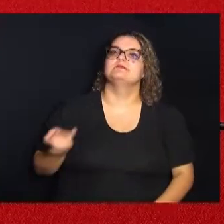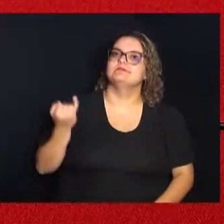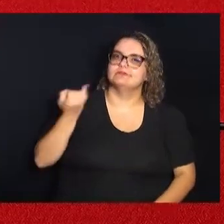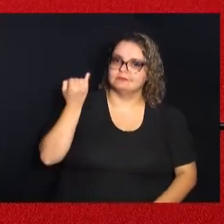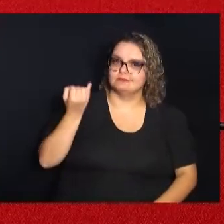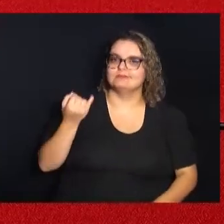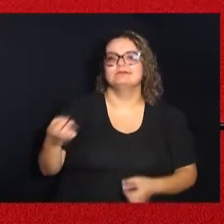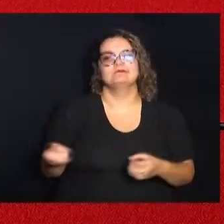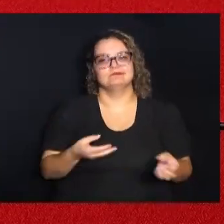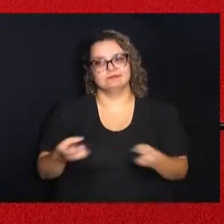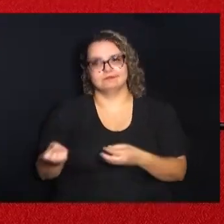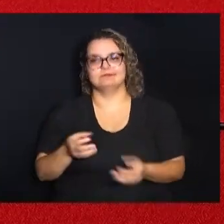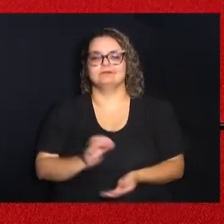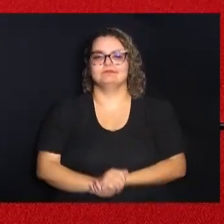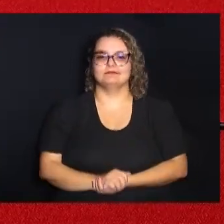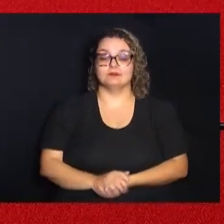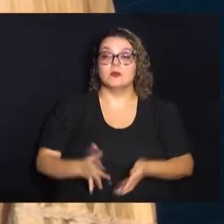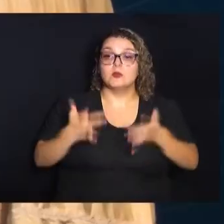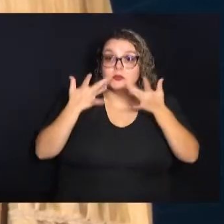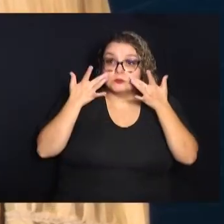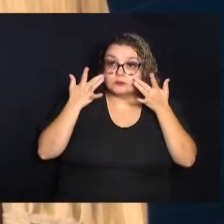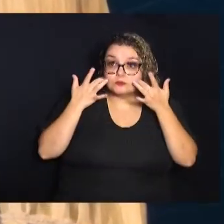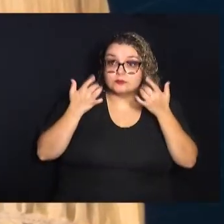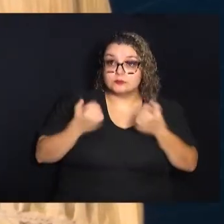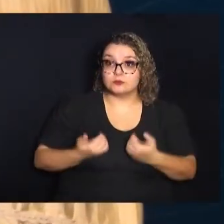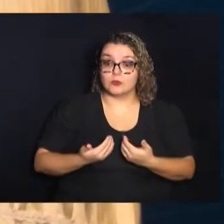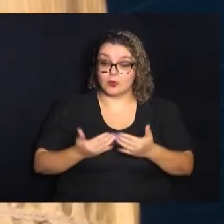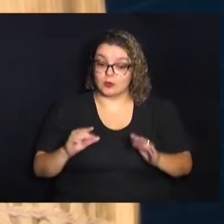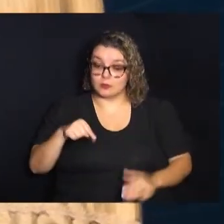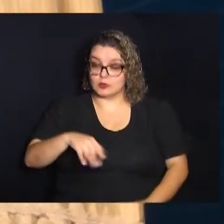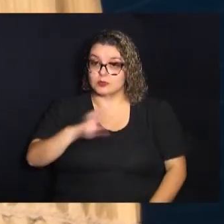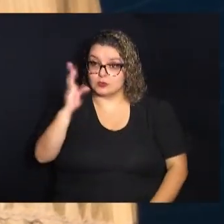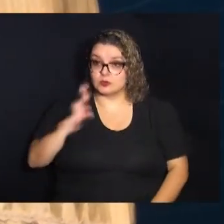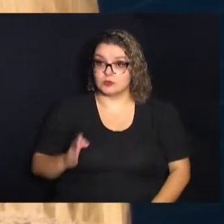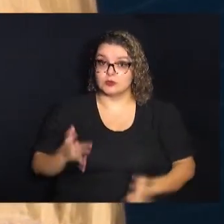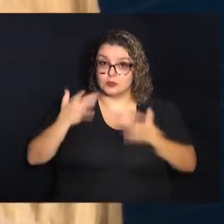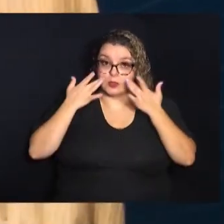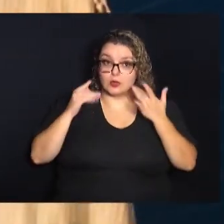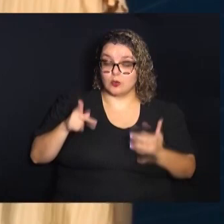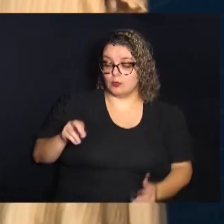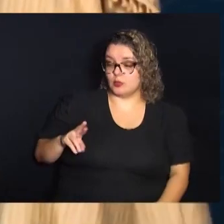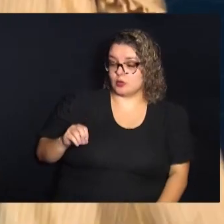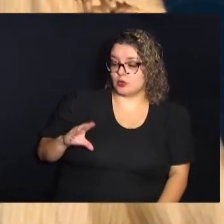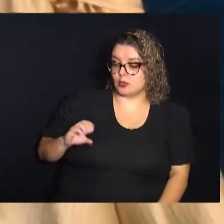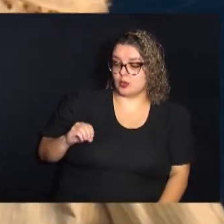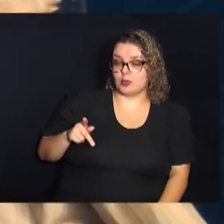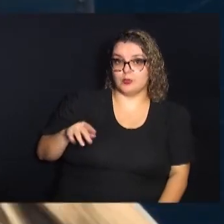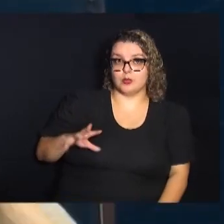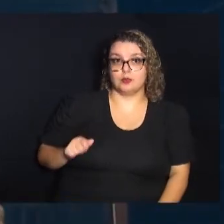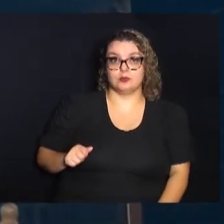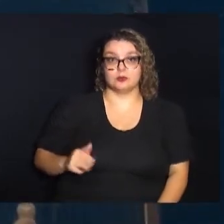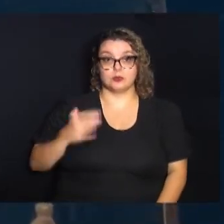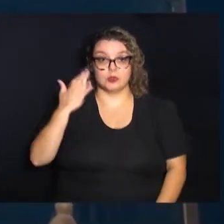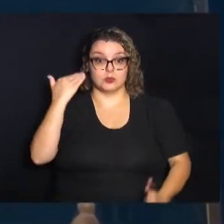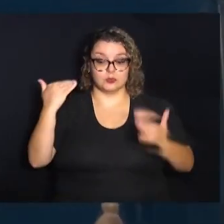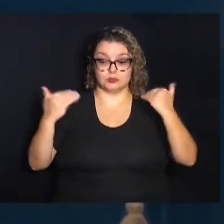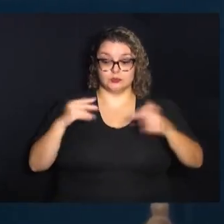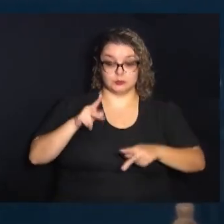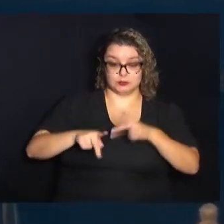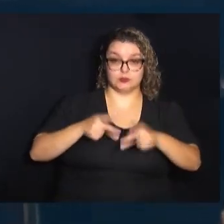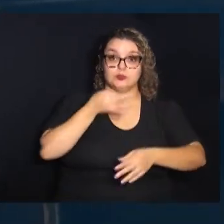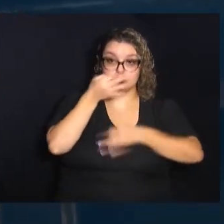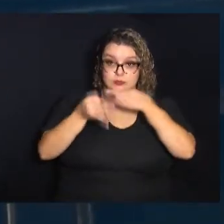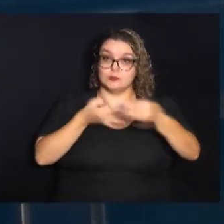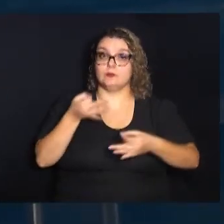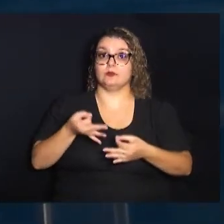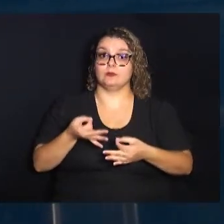super pertinente, super contemporânea. A peça, que estreou no Brasil no Teatro Procópio Ferreira com sucesso de público